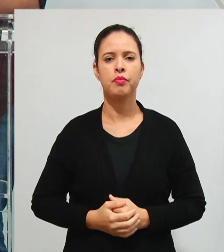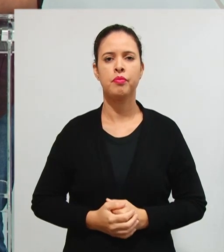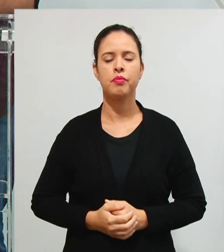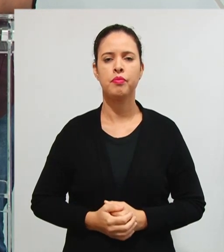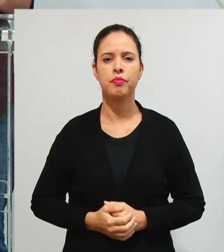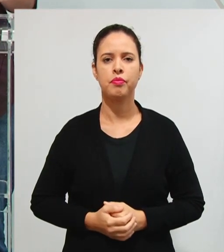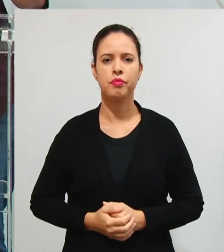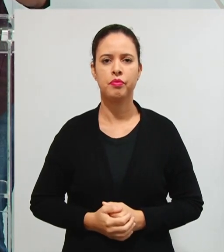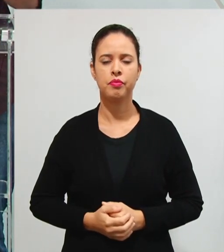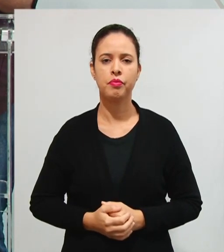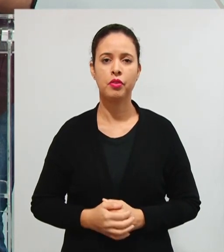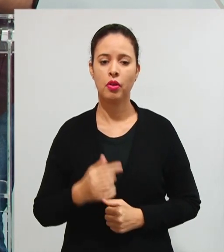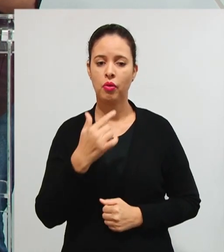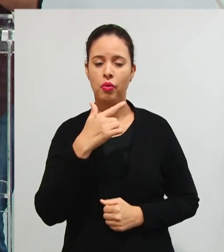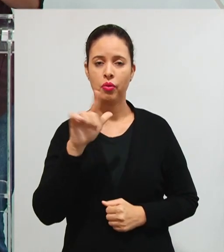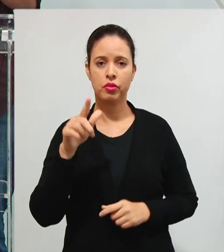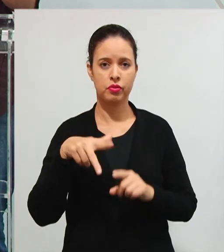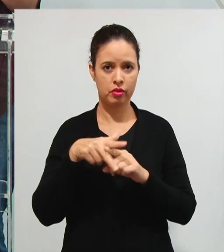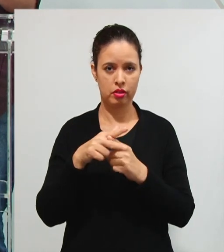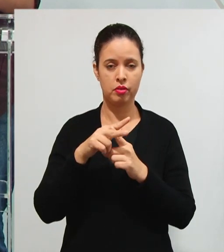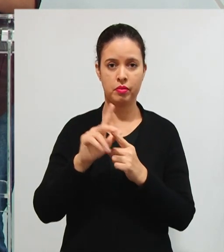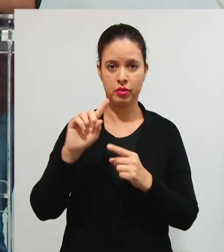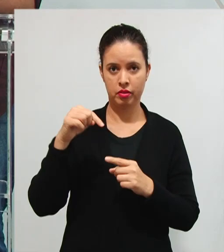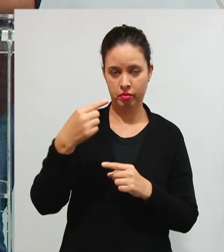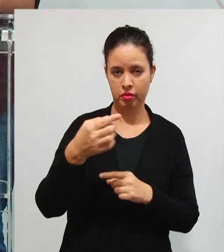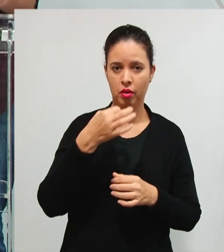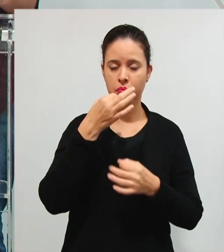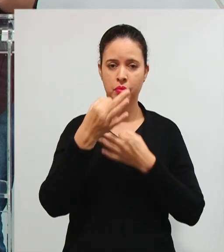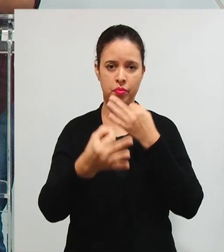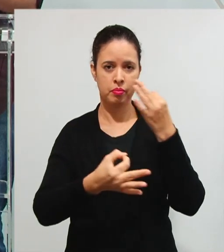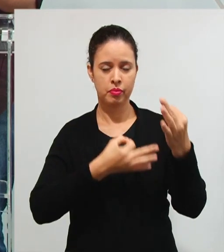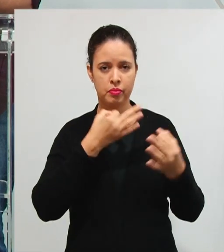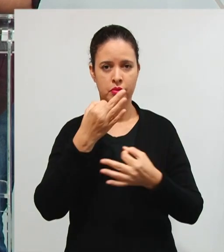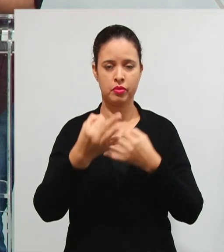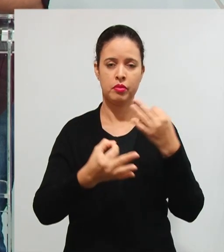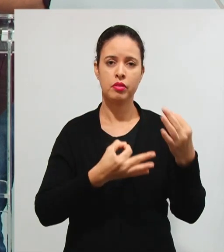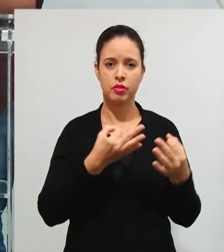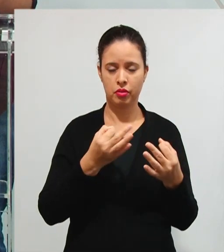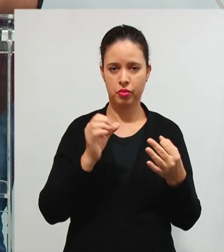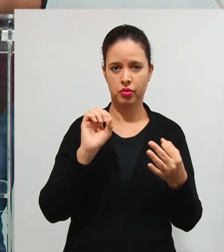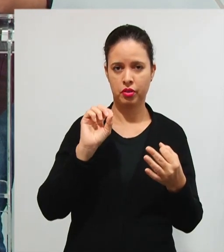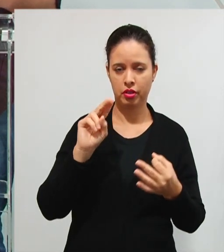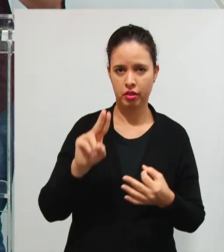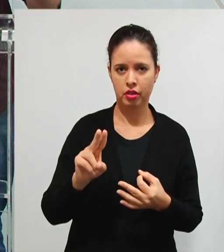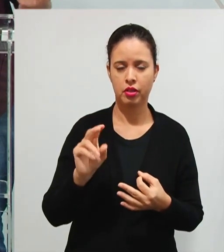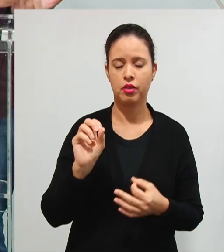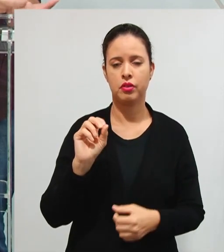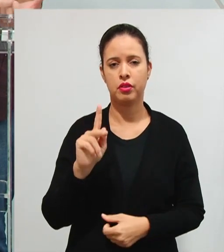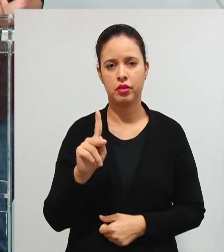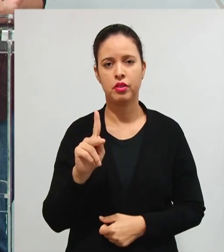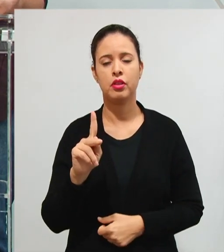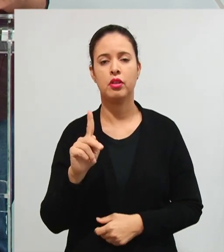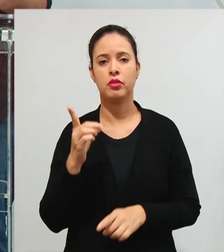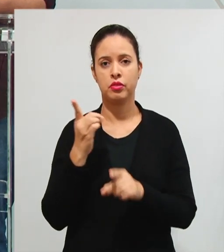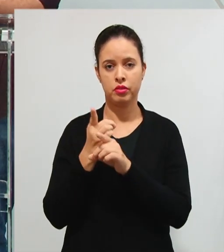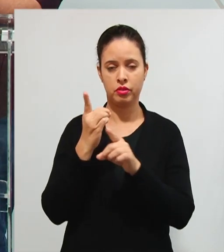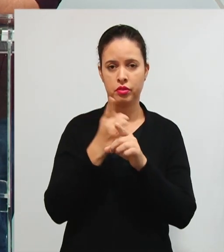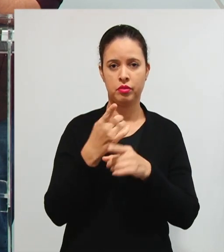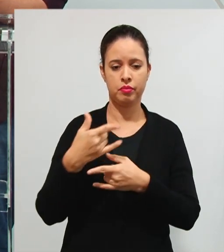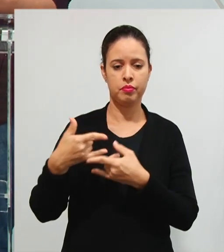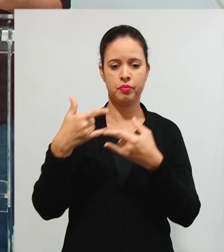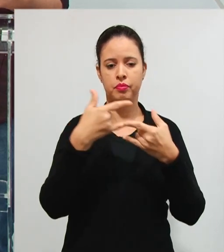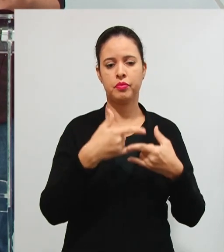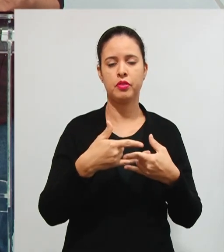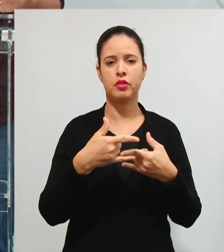ok? E as outras ferramentas, depois a gente pode ir comentando aos poucos durante os encontros presenciais, como, por